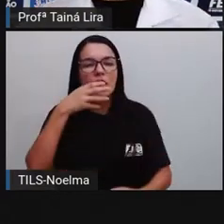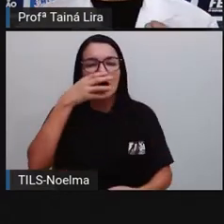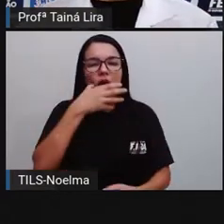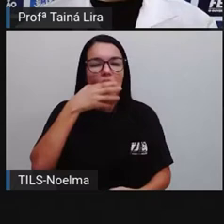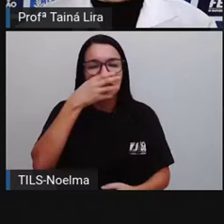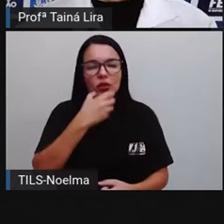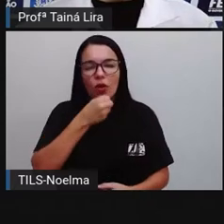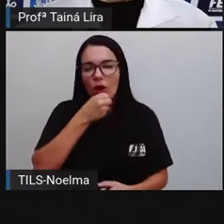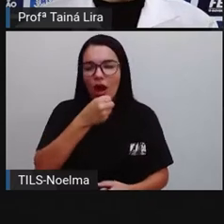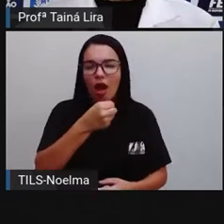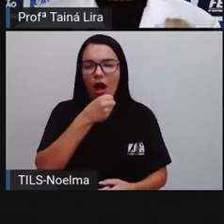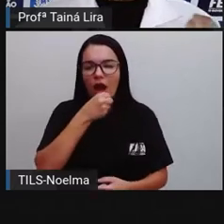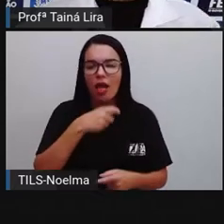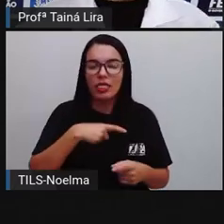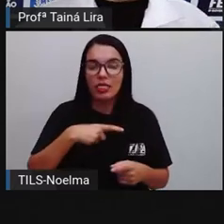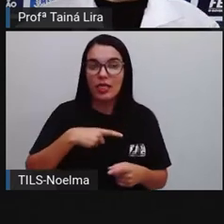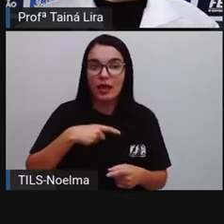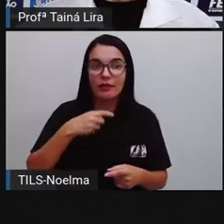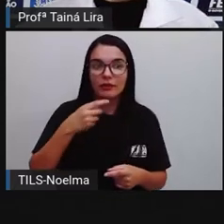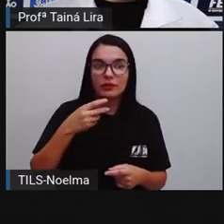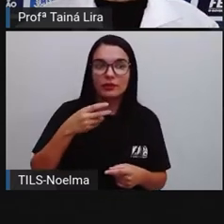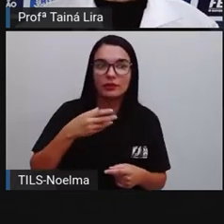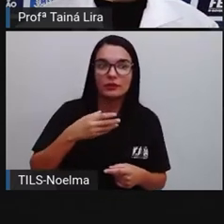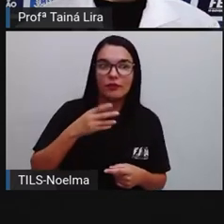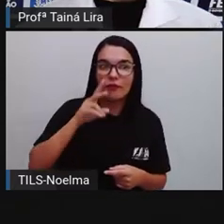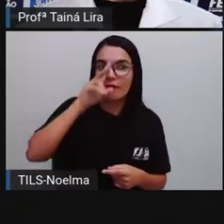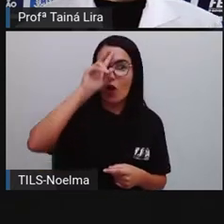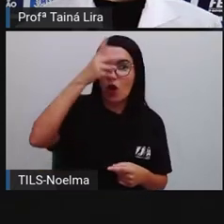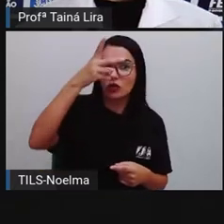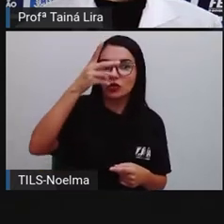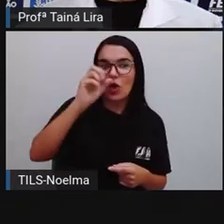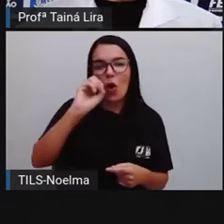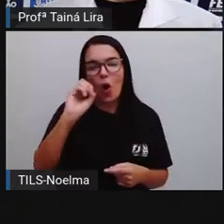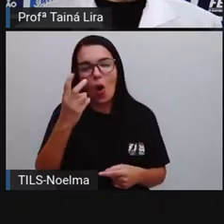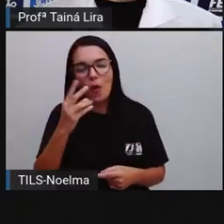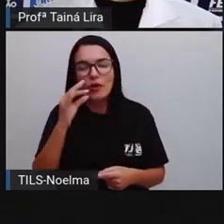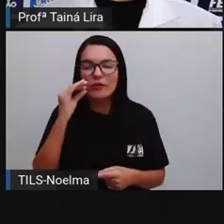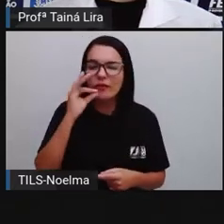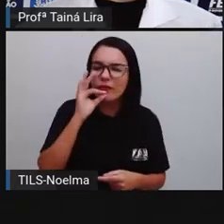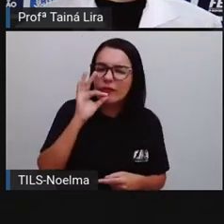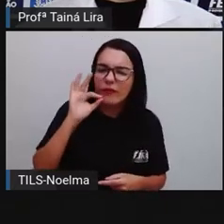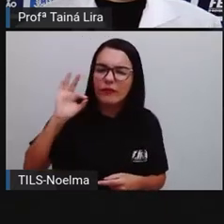Que tem voz grave ou que tem voz aguda, tá?